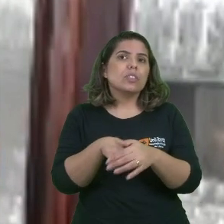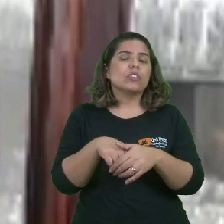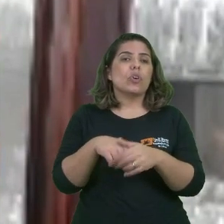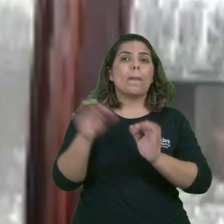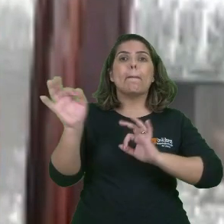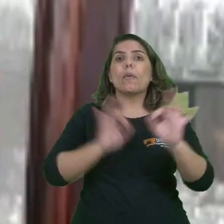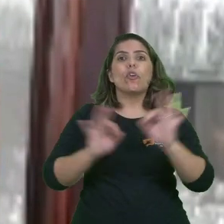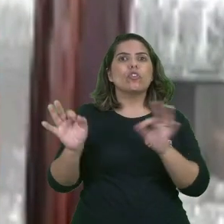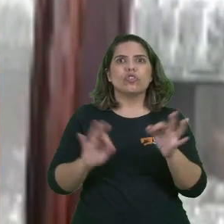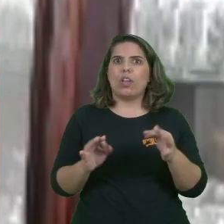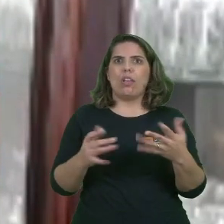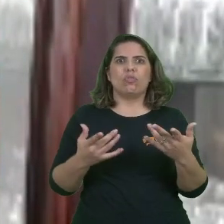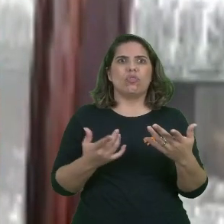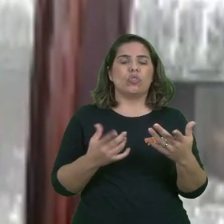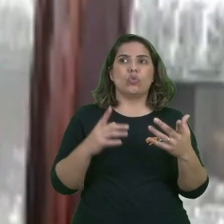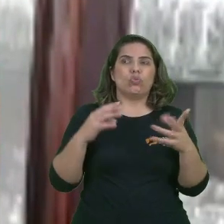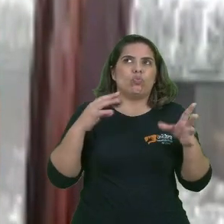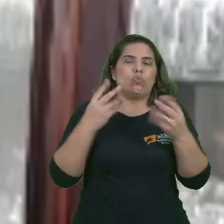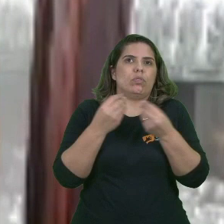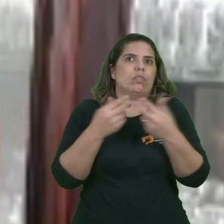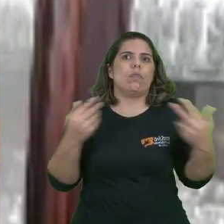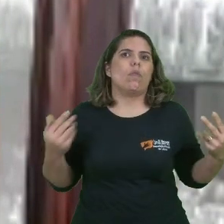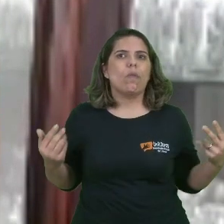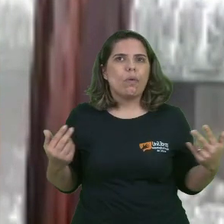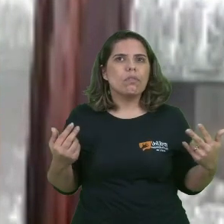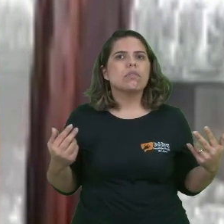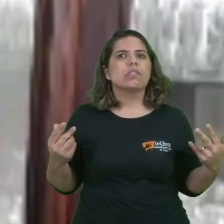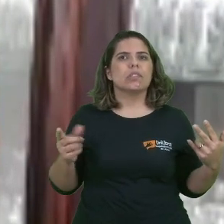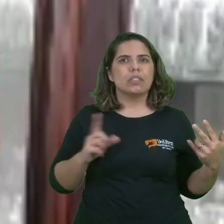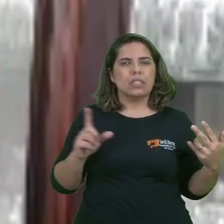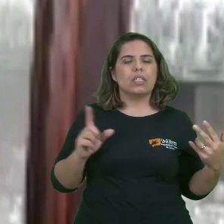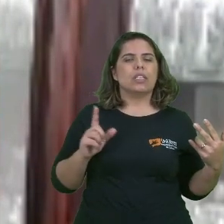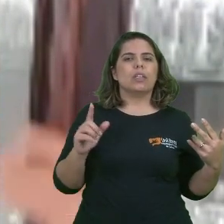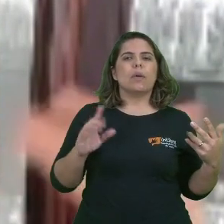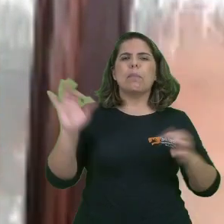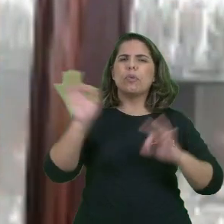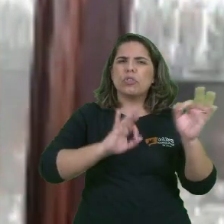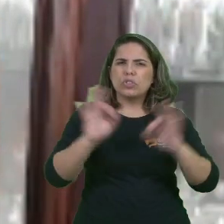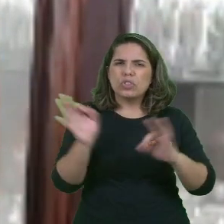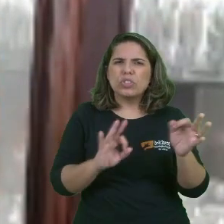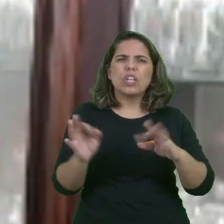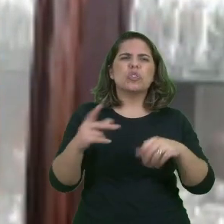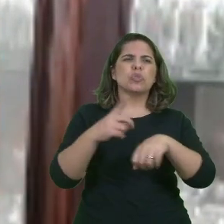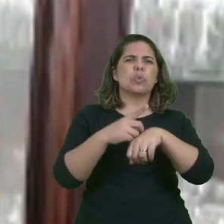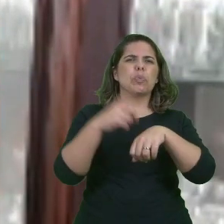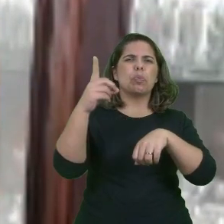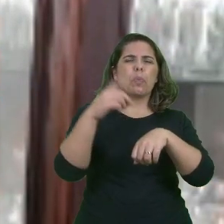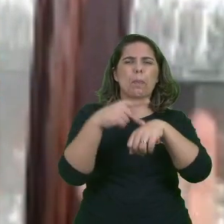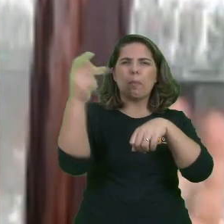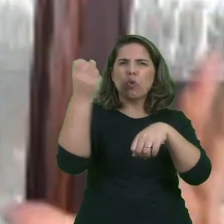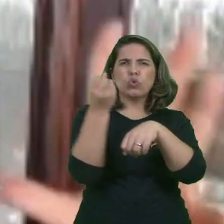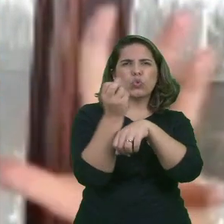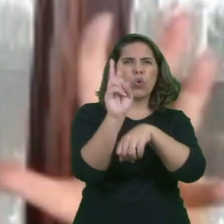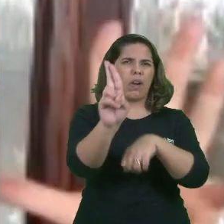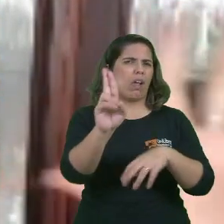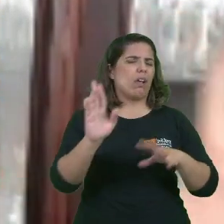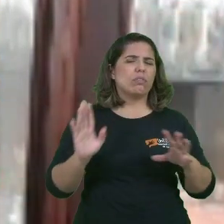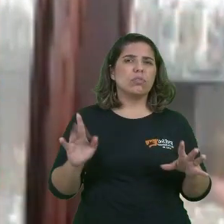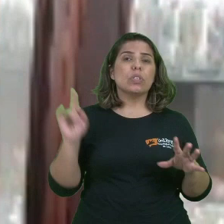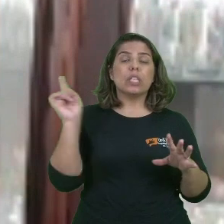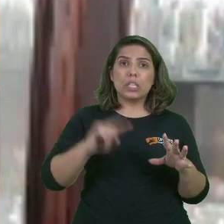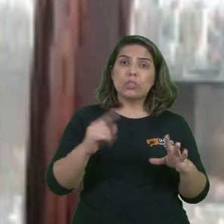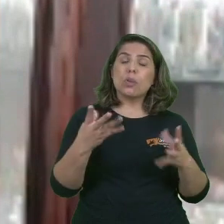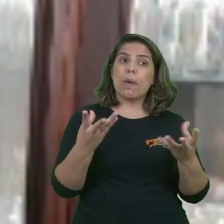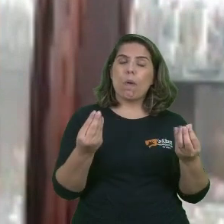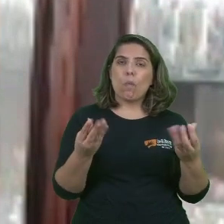projeto de tudo natureza assim o tempo financiamento preço de uma tudo isso é